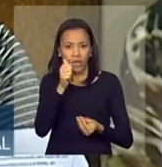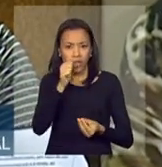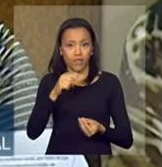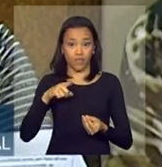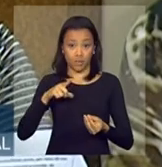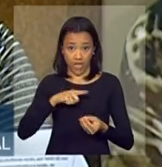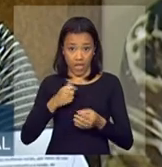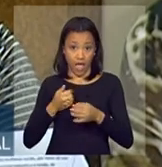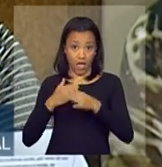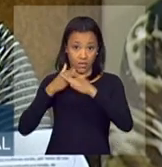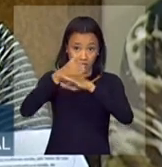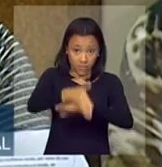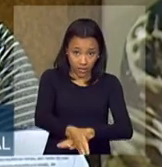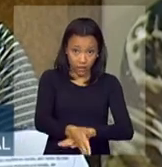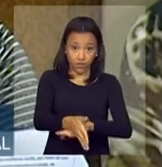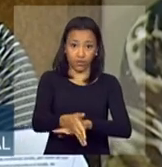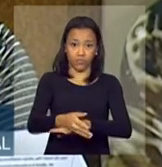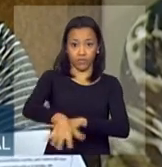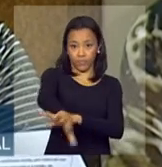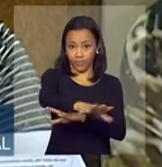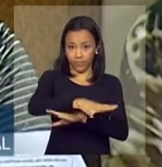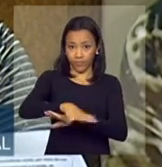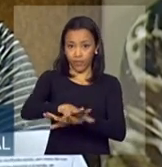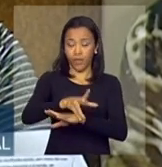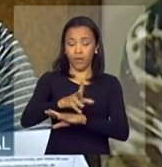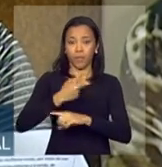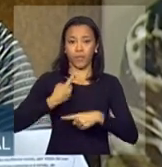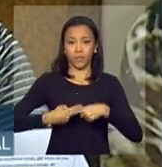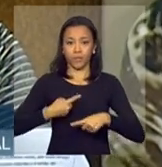da produção, pois, obrigatoriamente,